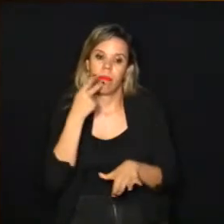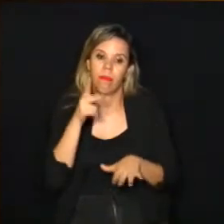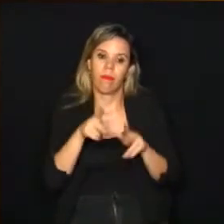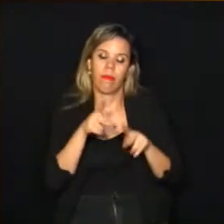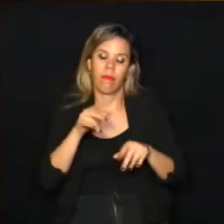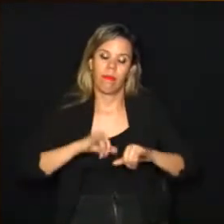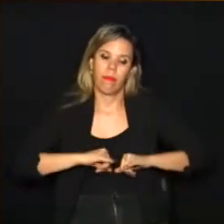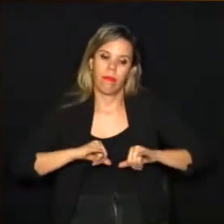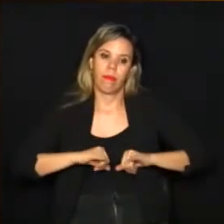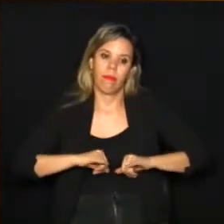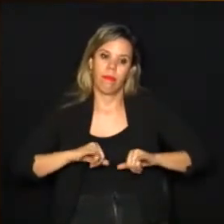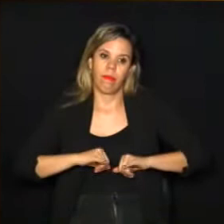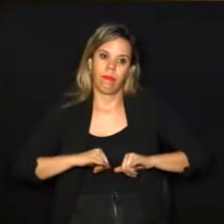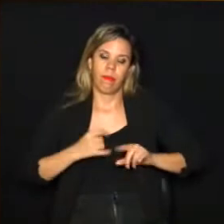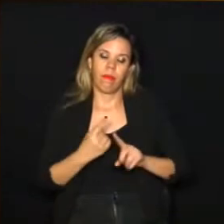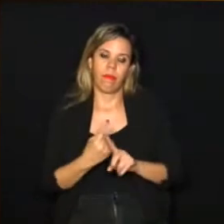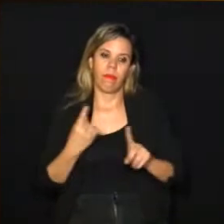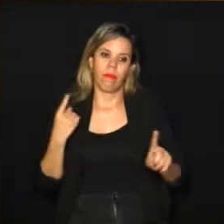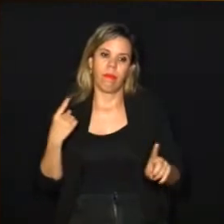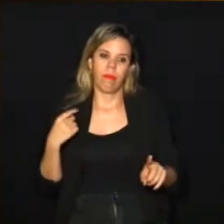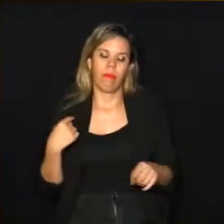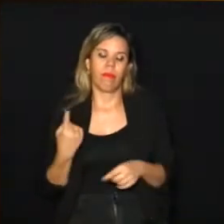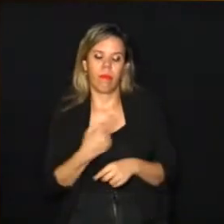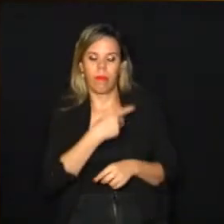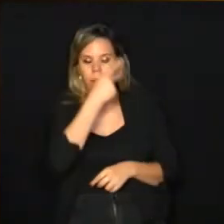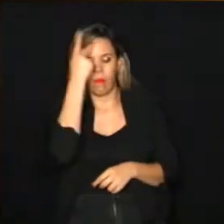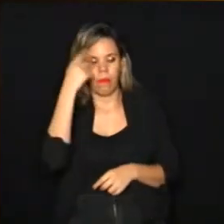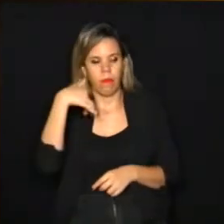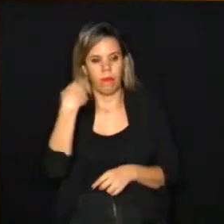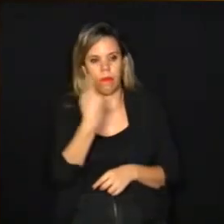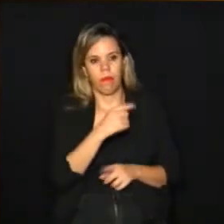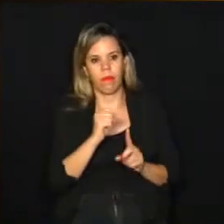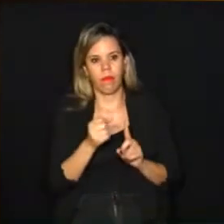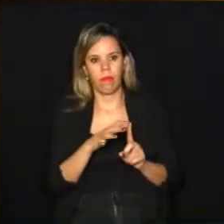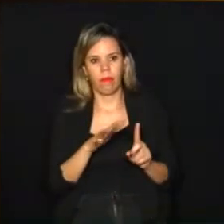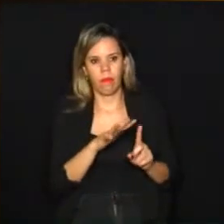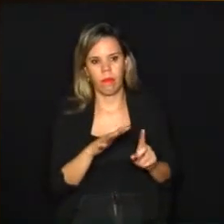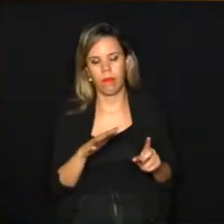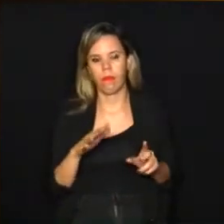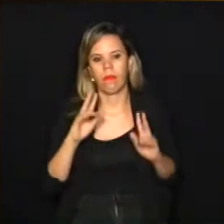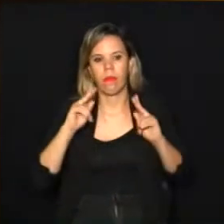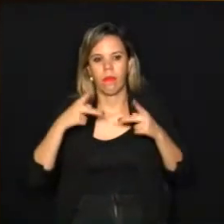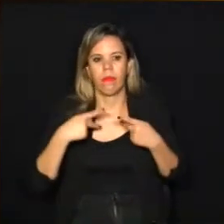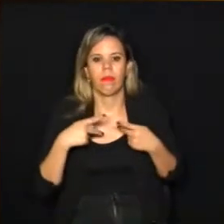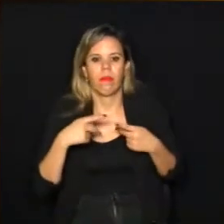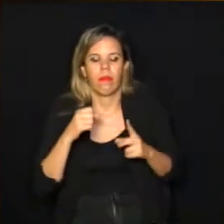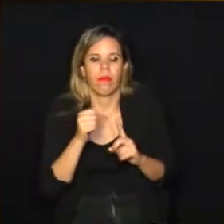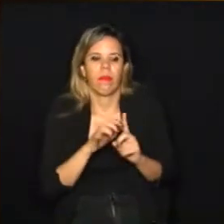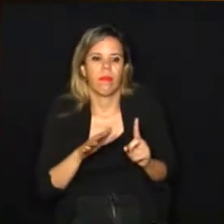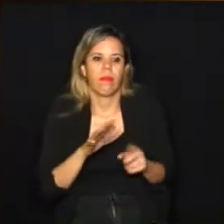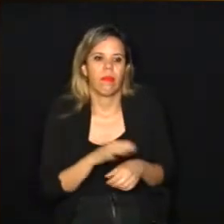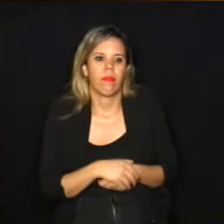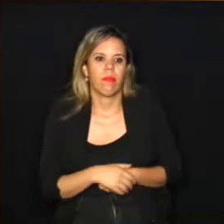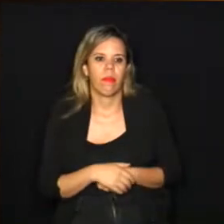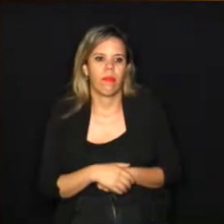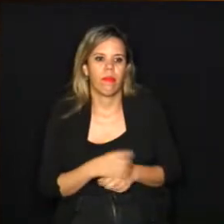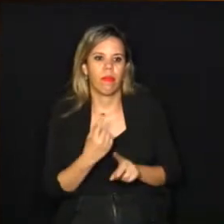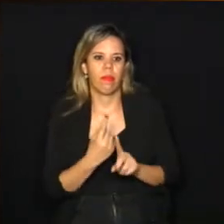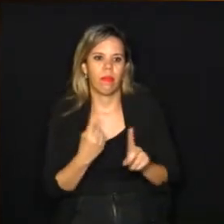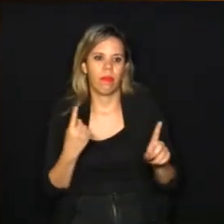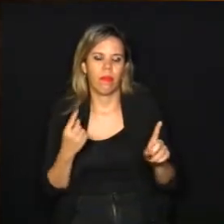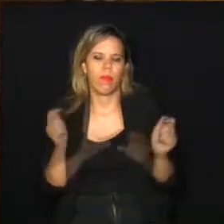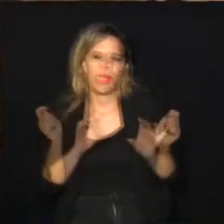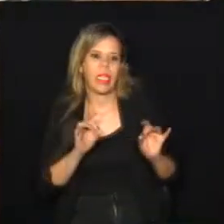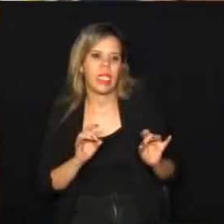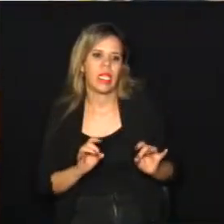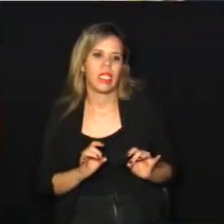sofrem muito, ficando muito isoladas. Nós somos seres sociais, não é? O ser humano é um ser social. Agora, o distanciamento é